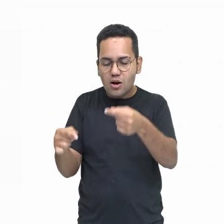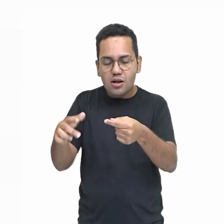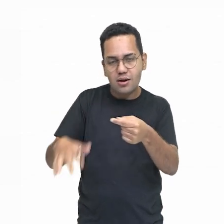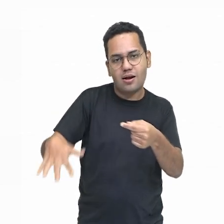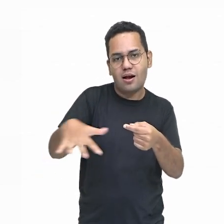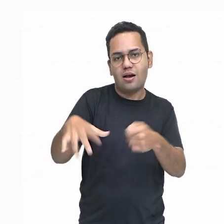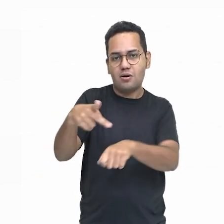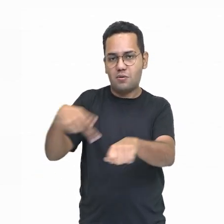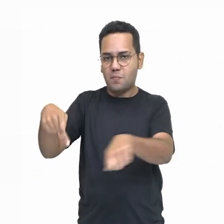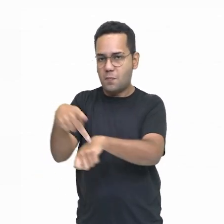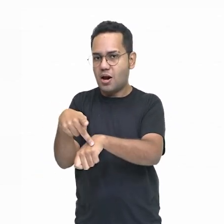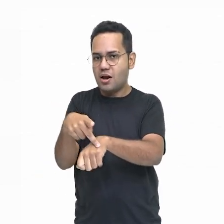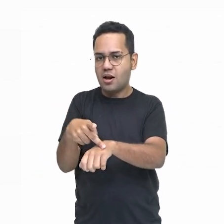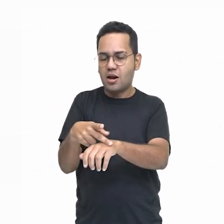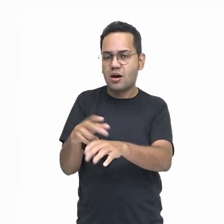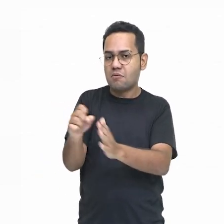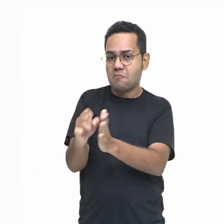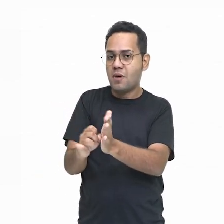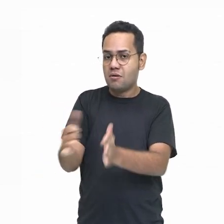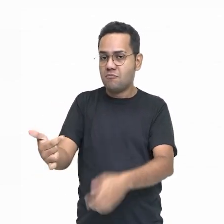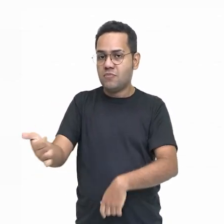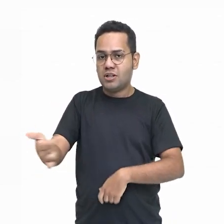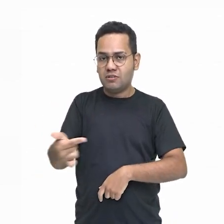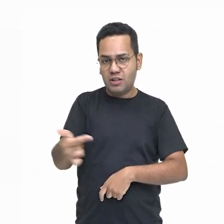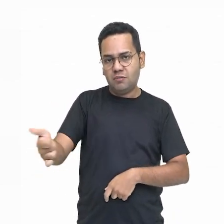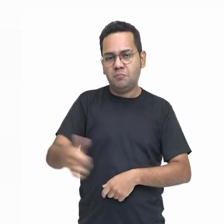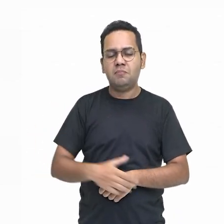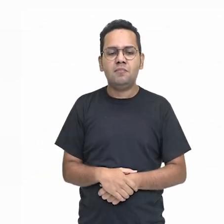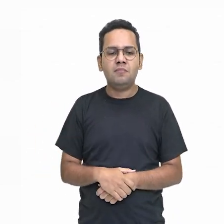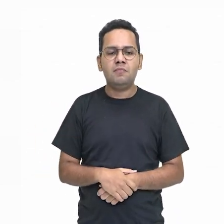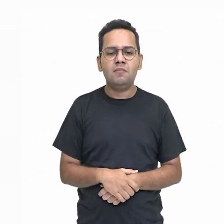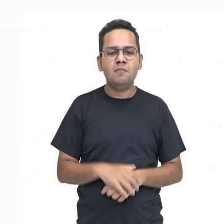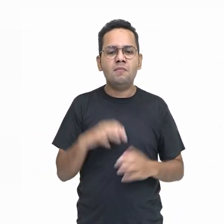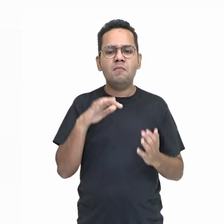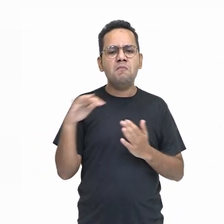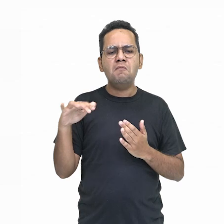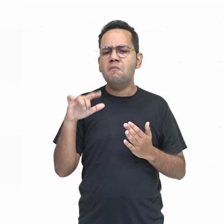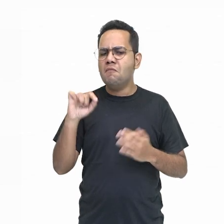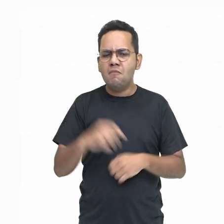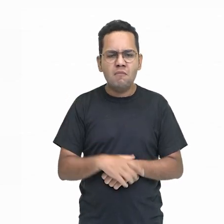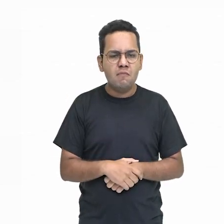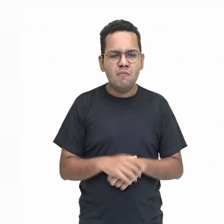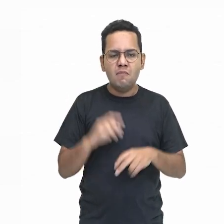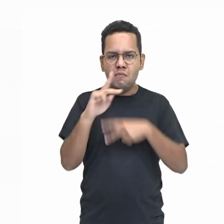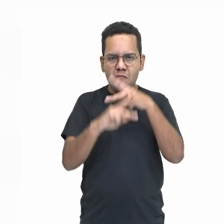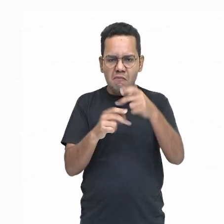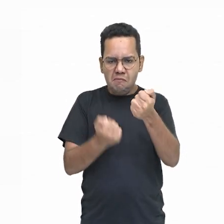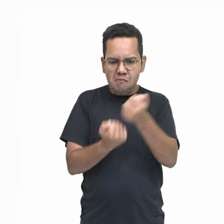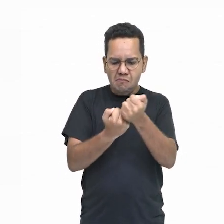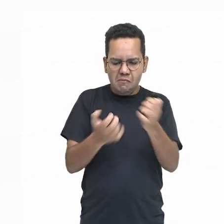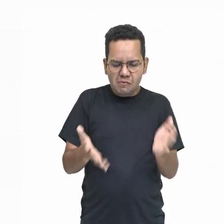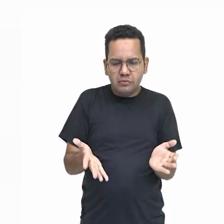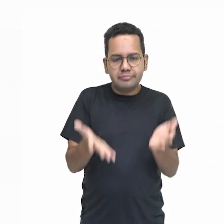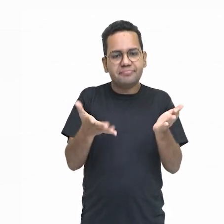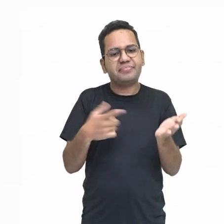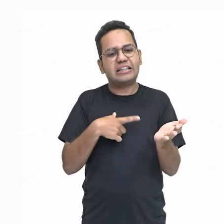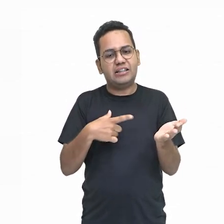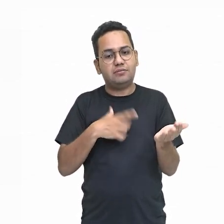país. É por isso que essa ascensão dos regimes populistas sempre foi vista com